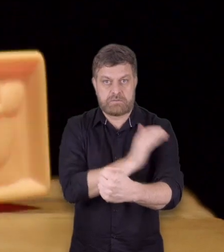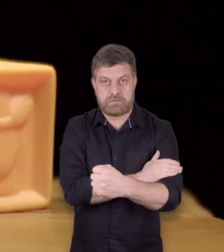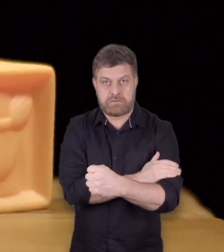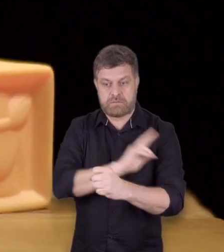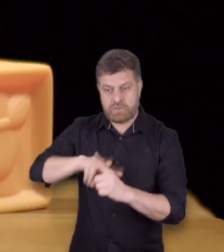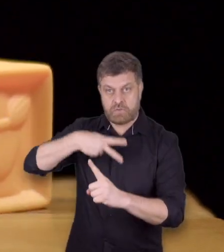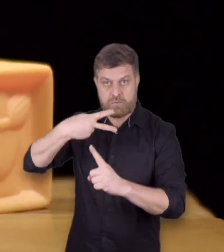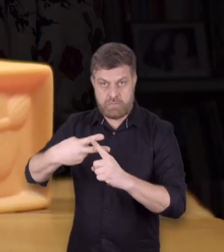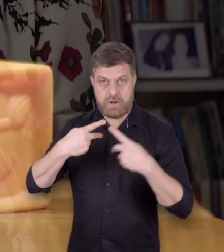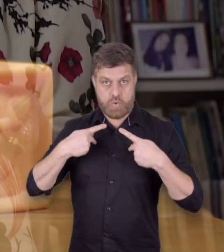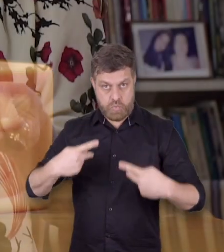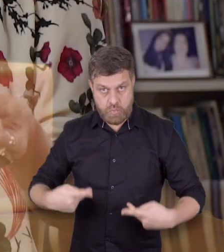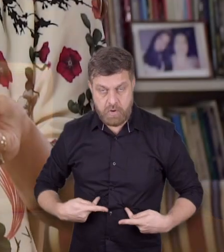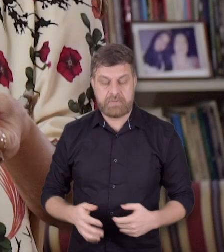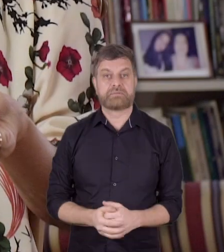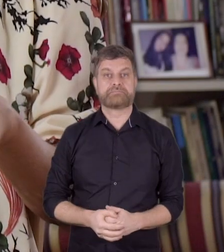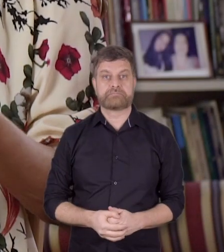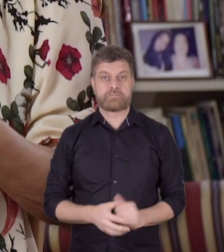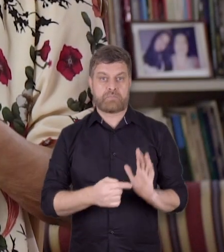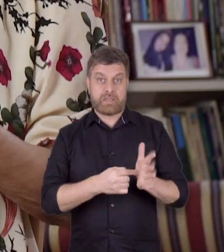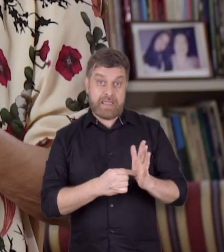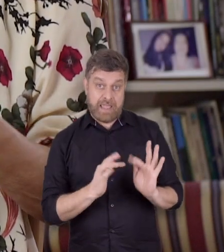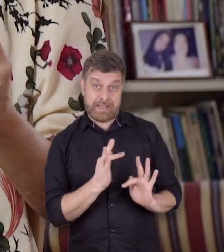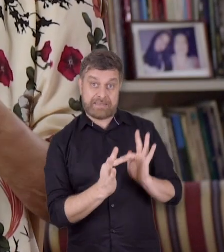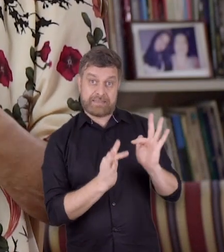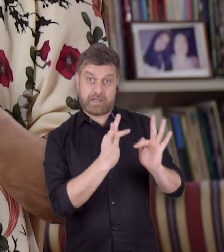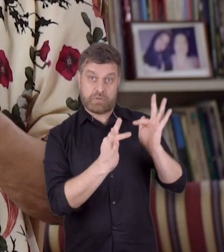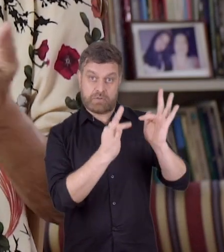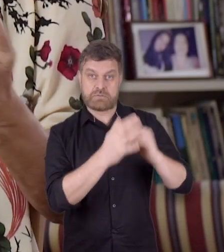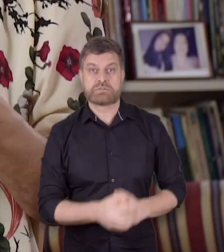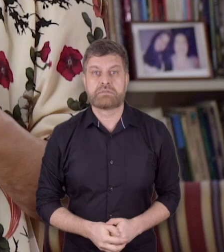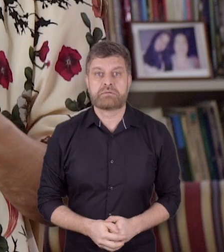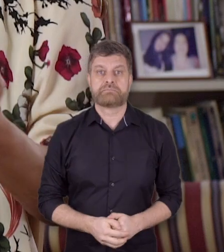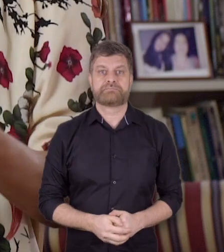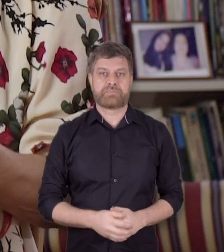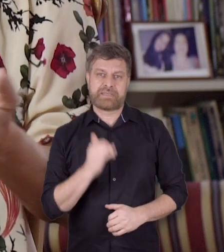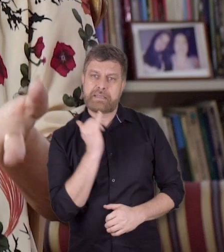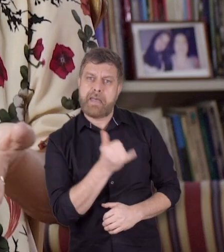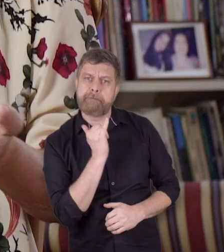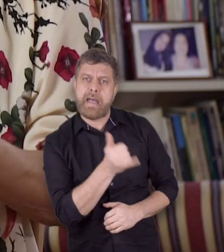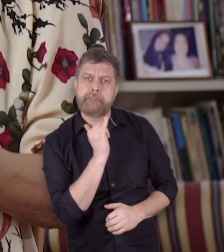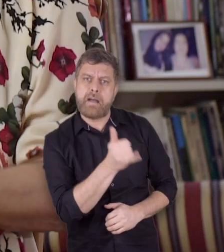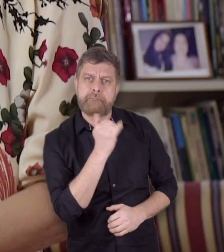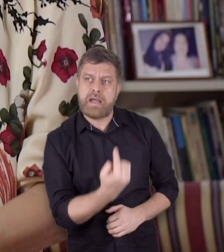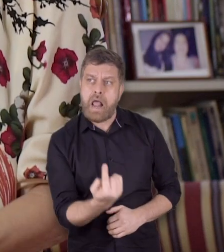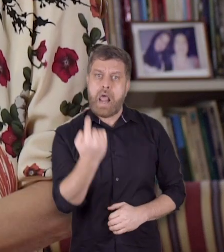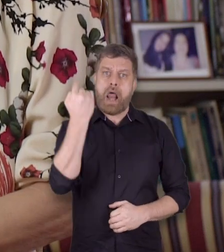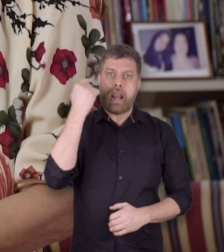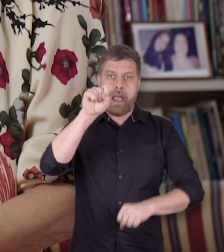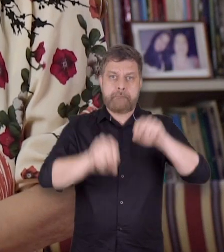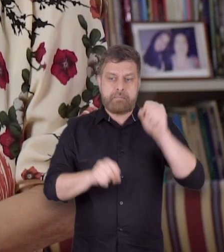física e muscular do ser humano. Essas tecnologias e máquinas foram muito comentadas